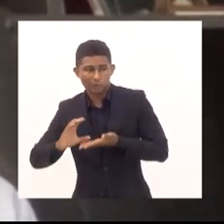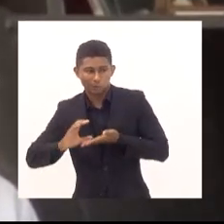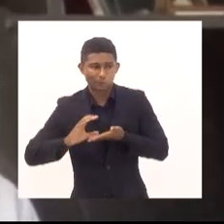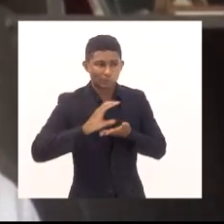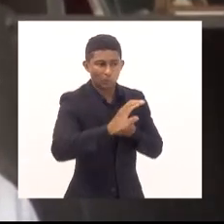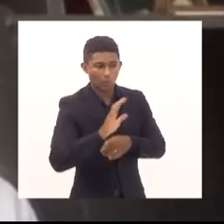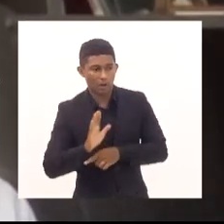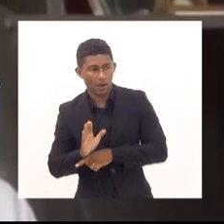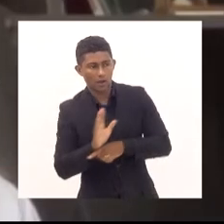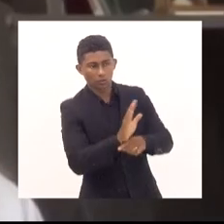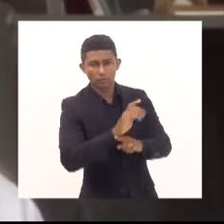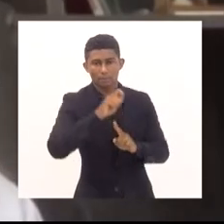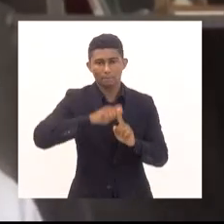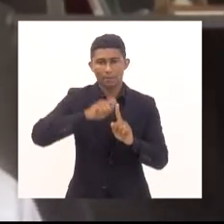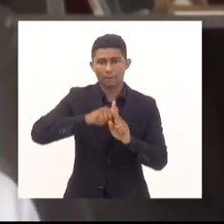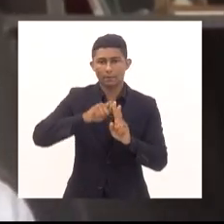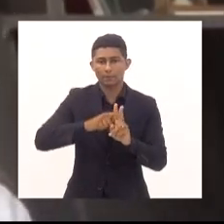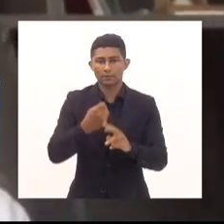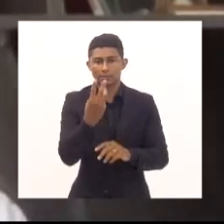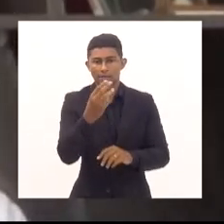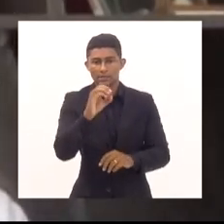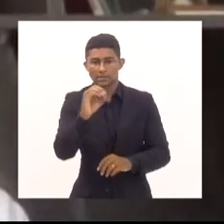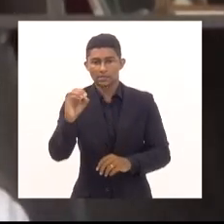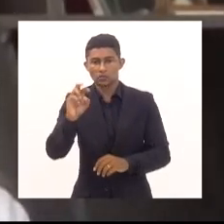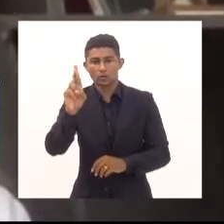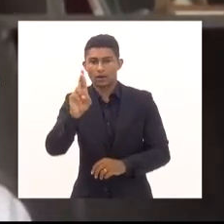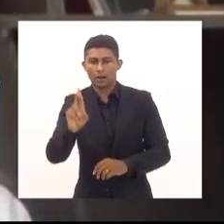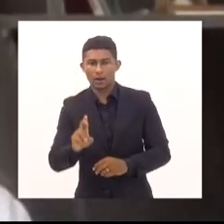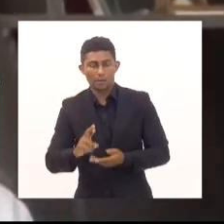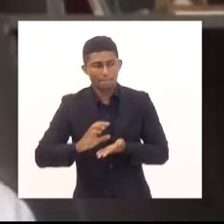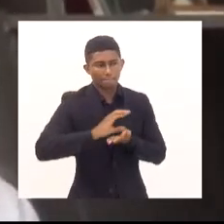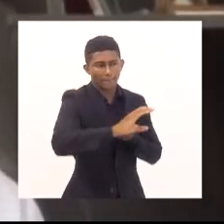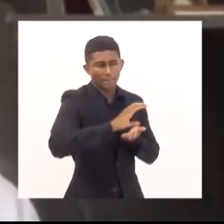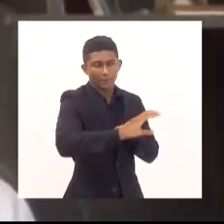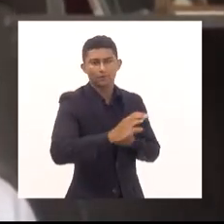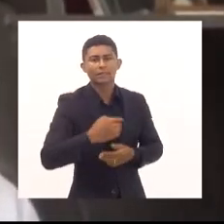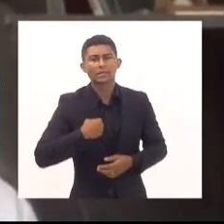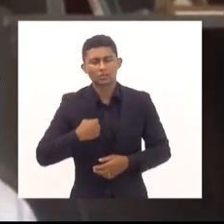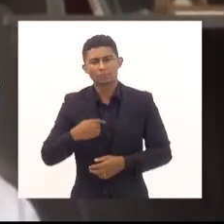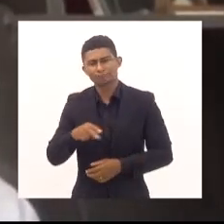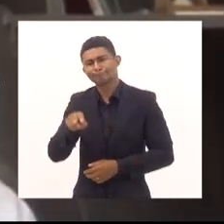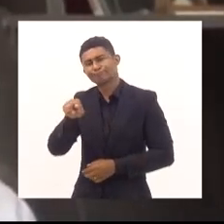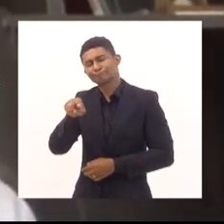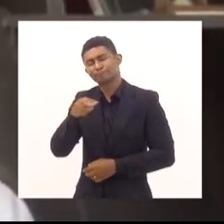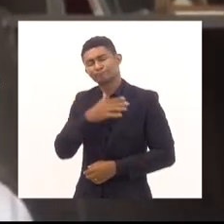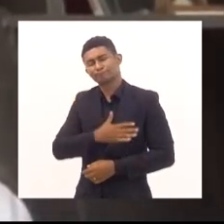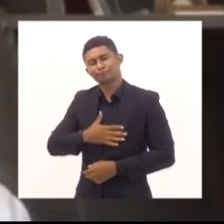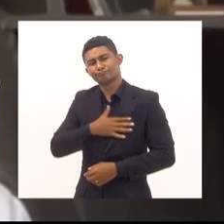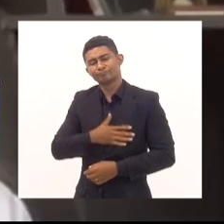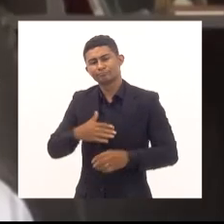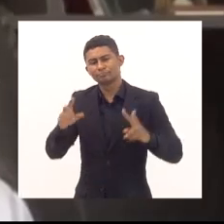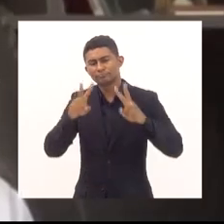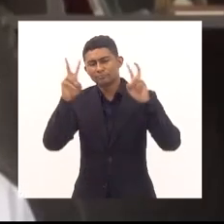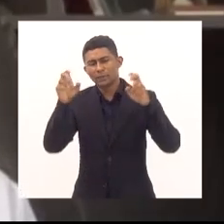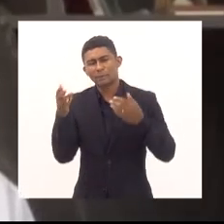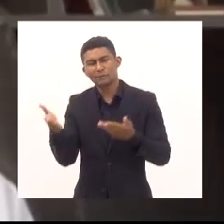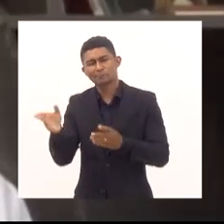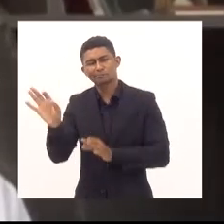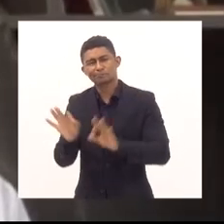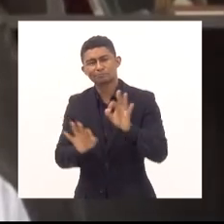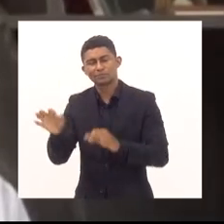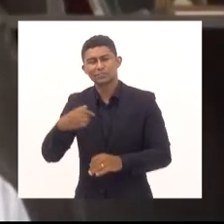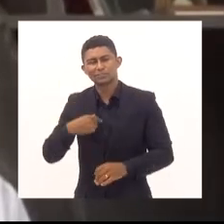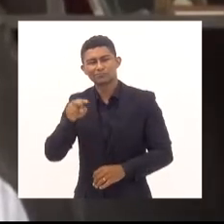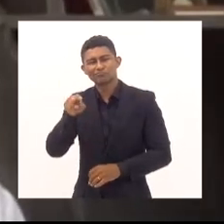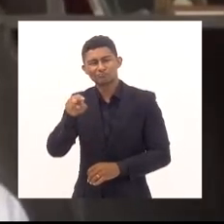de R$300. E fico satisfeita de poder estar falando desse programa,